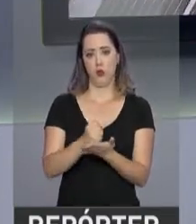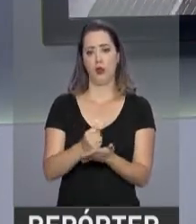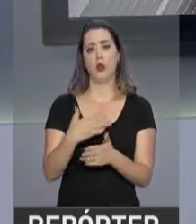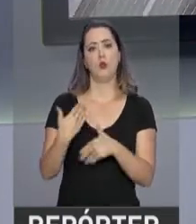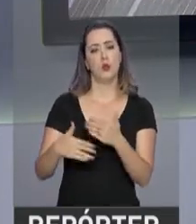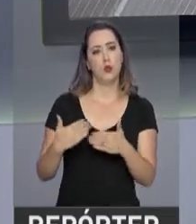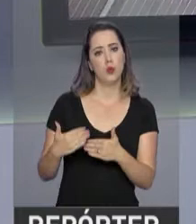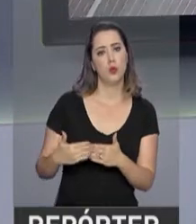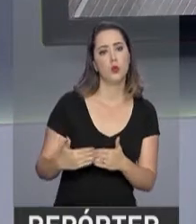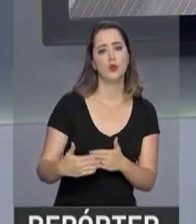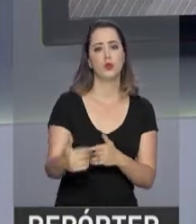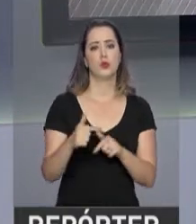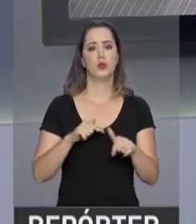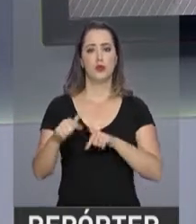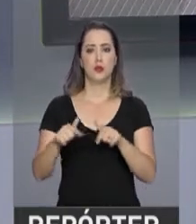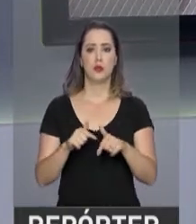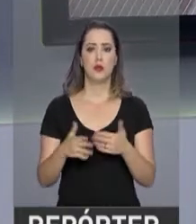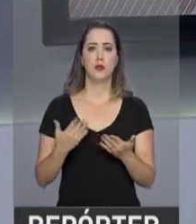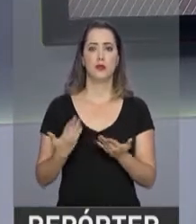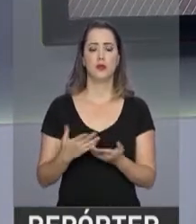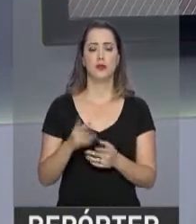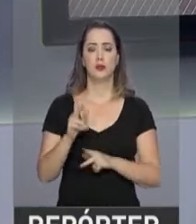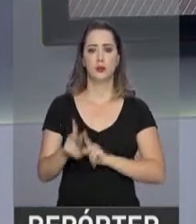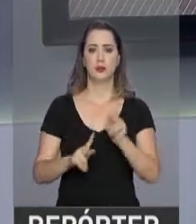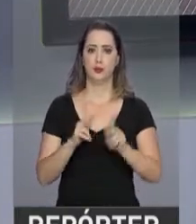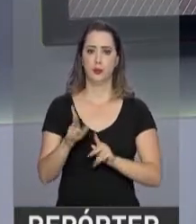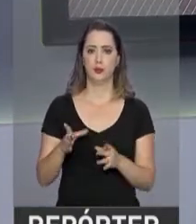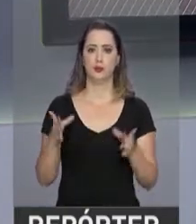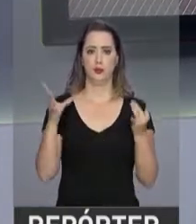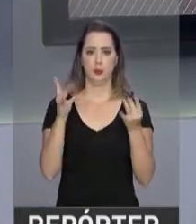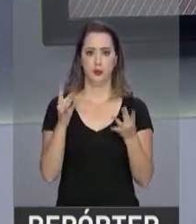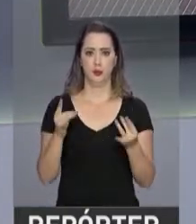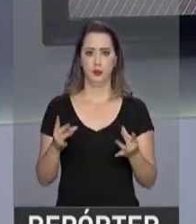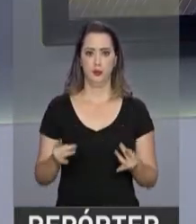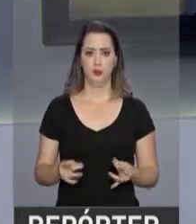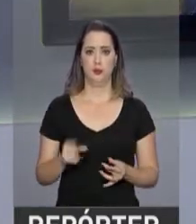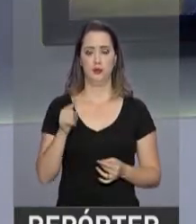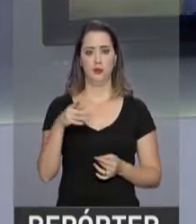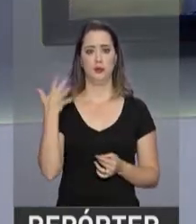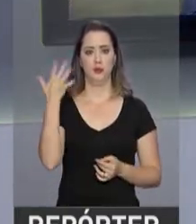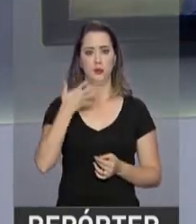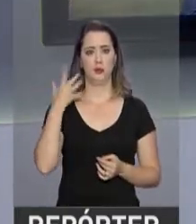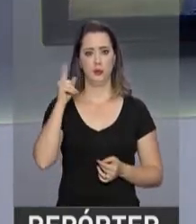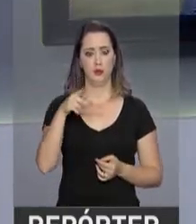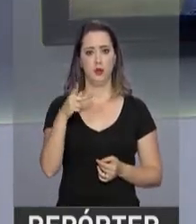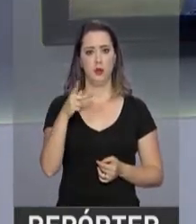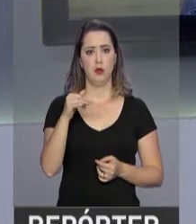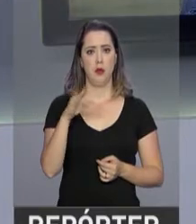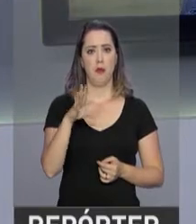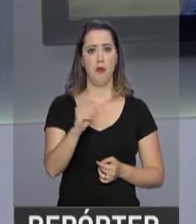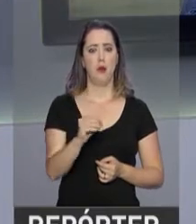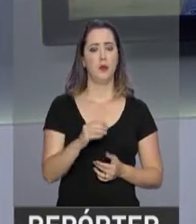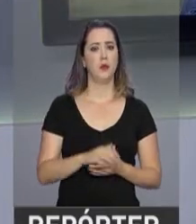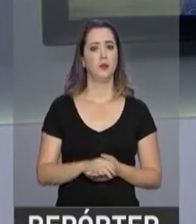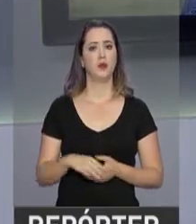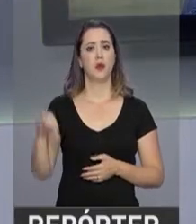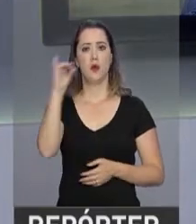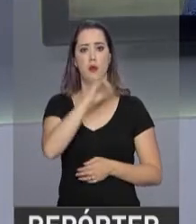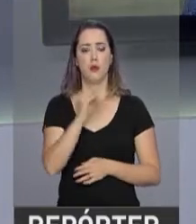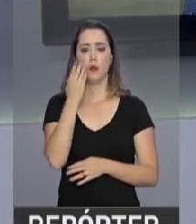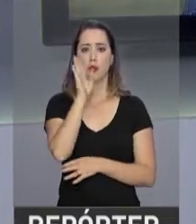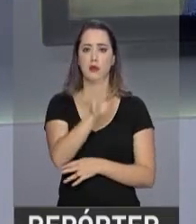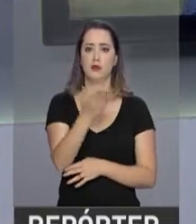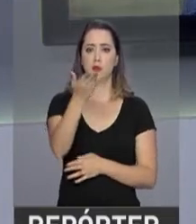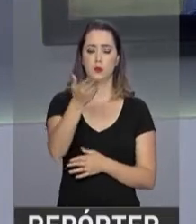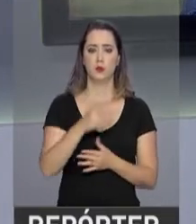prestar serviços fundamentais para a população quem tem mais detalhes pra gente explica ao vivo a repórter pablo um dia olá pablo